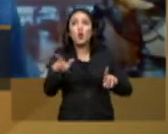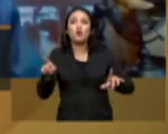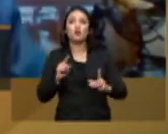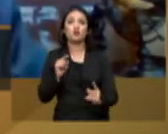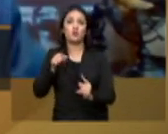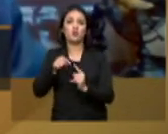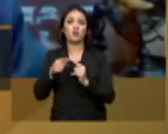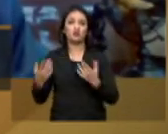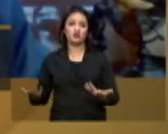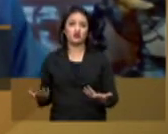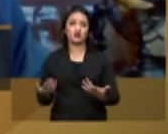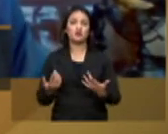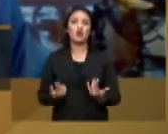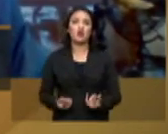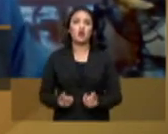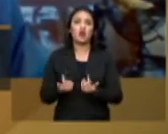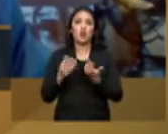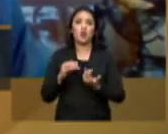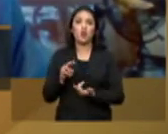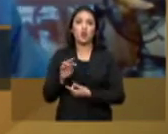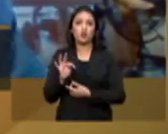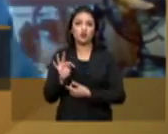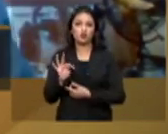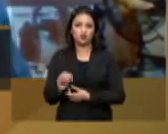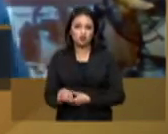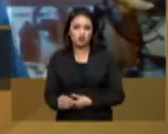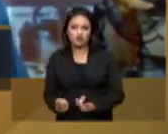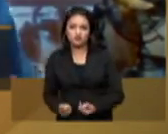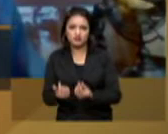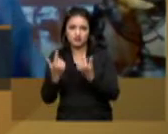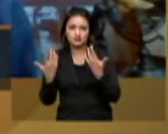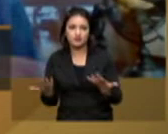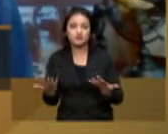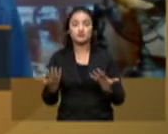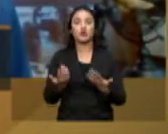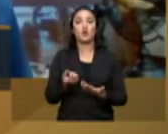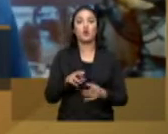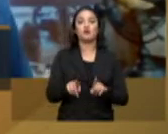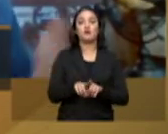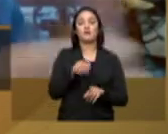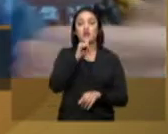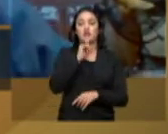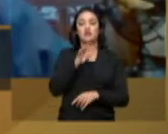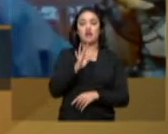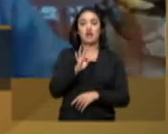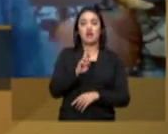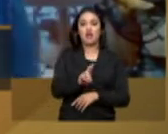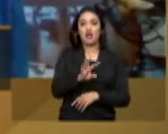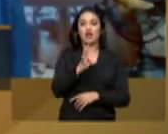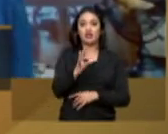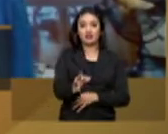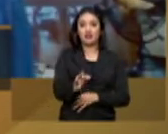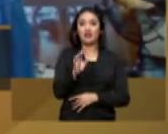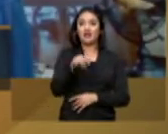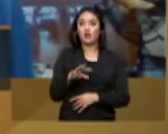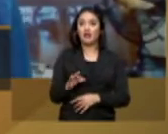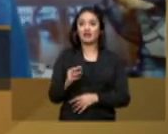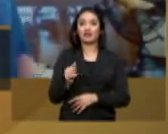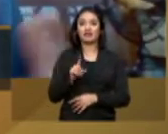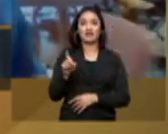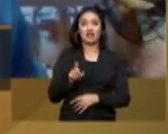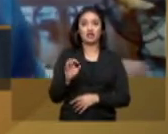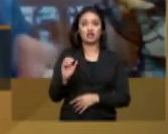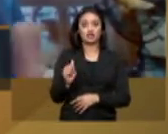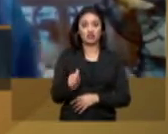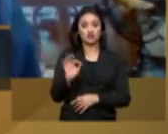fatores, custos relacionados a essas entidades, ou no caso da RT, tratando como